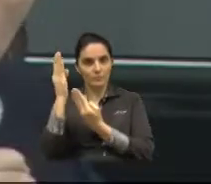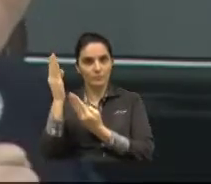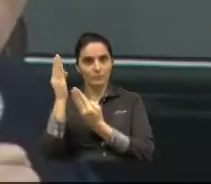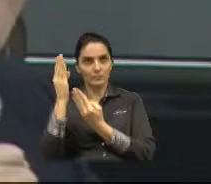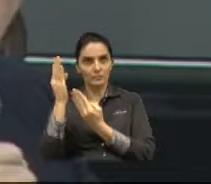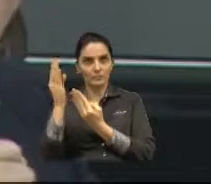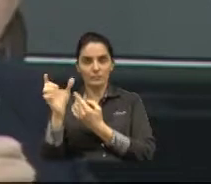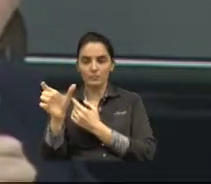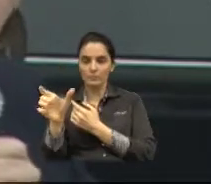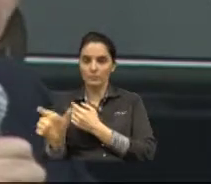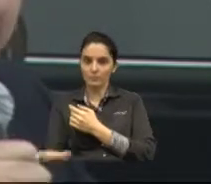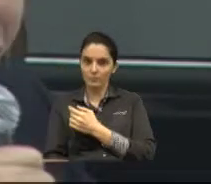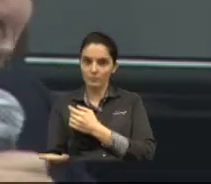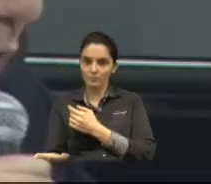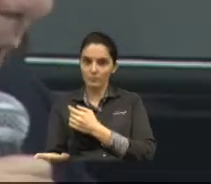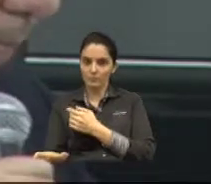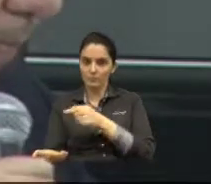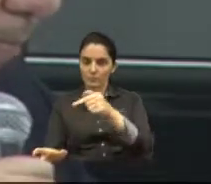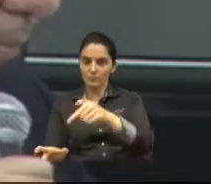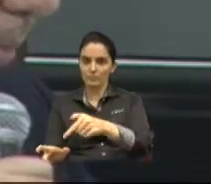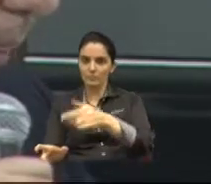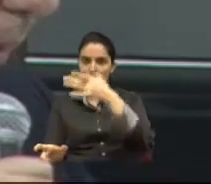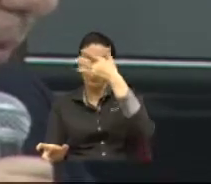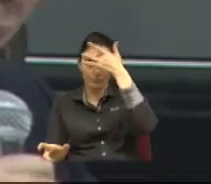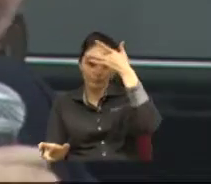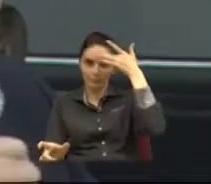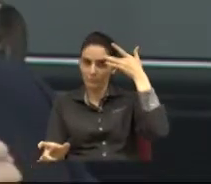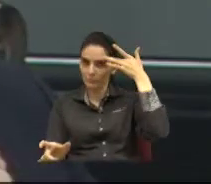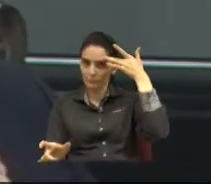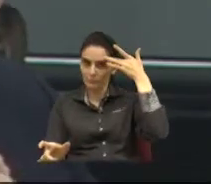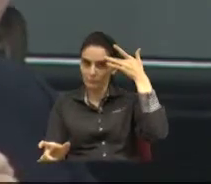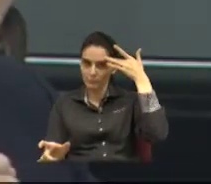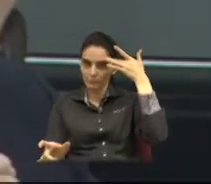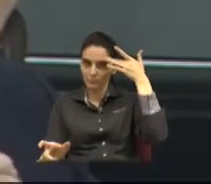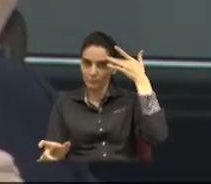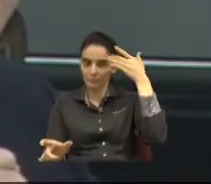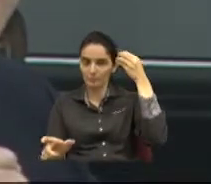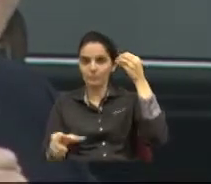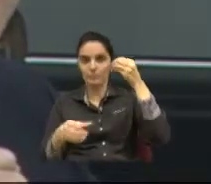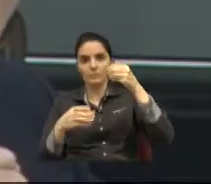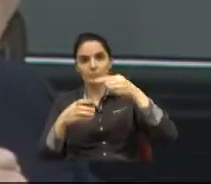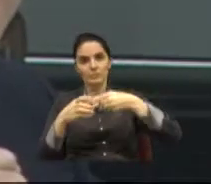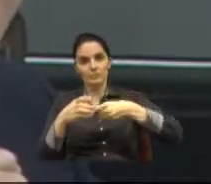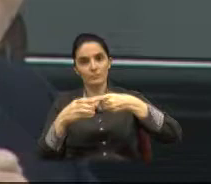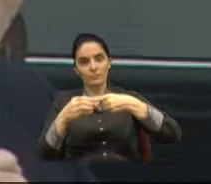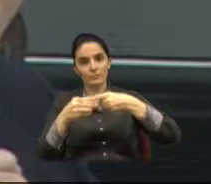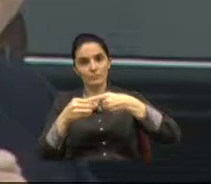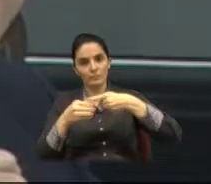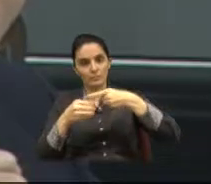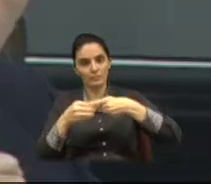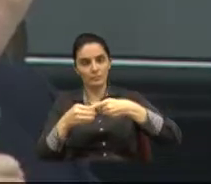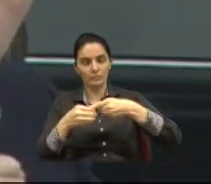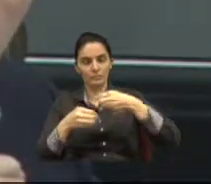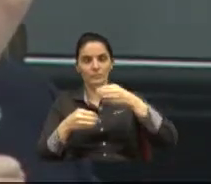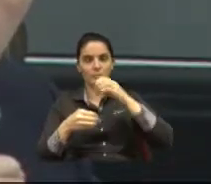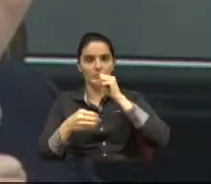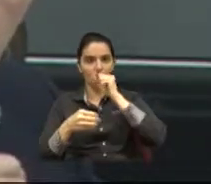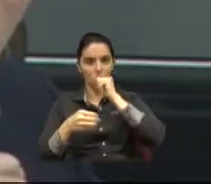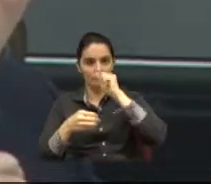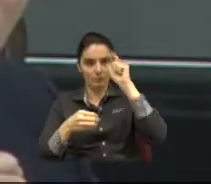e justa a uma pessoa da cidade de Limeira que, com